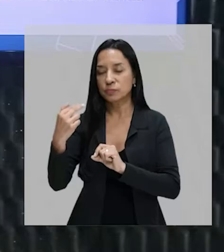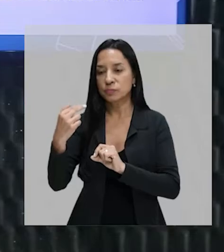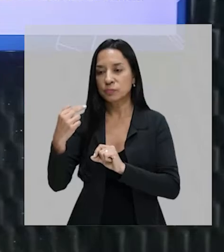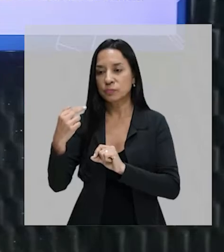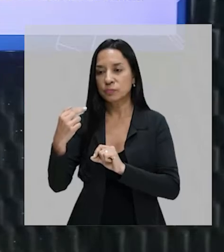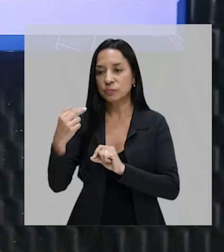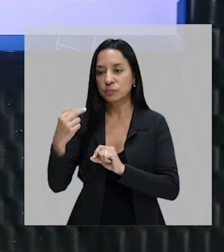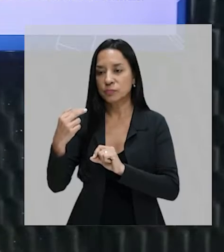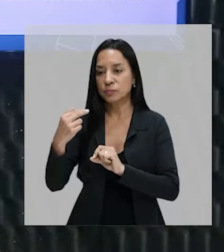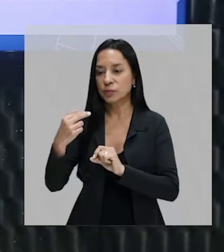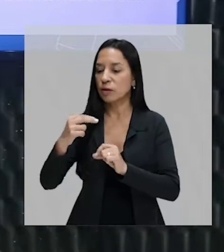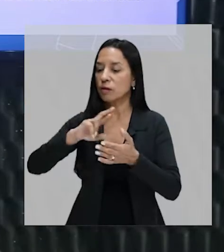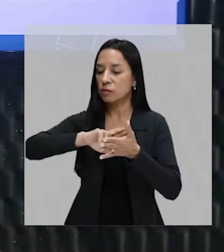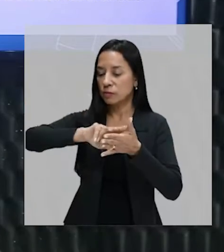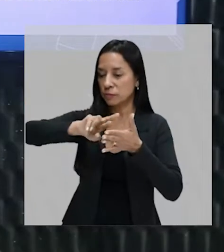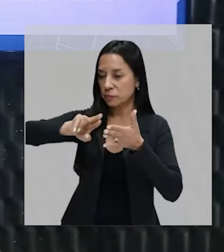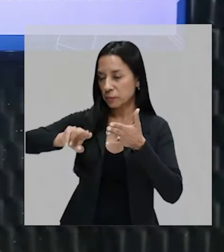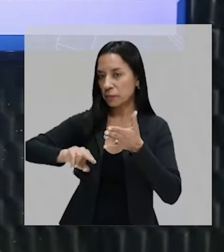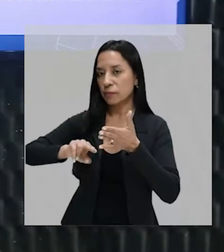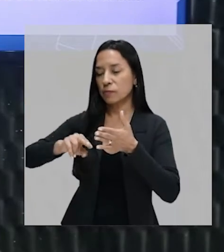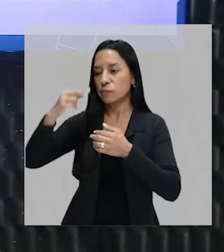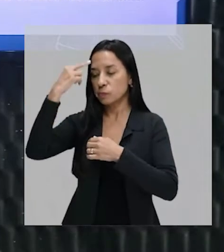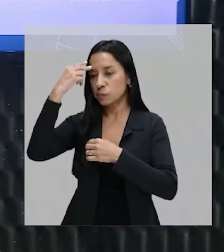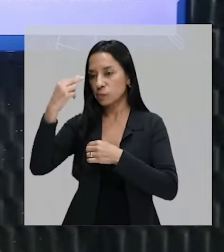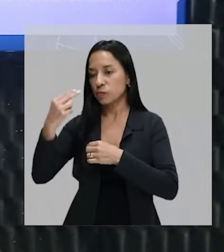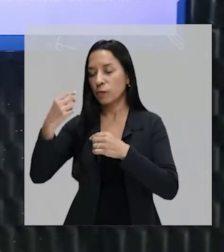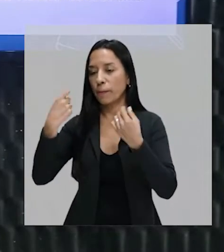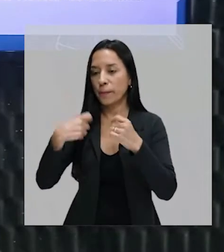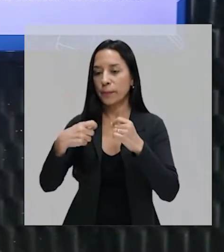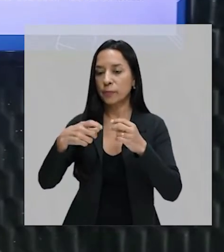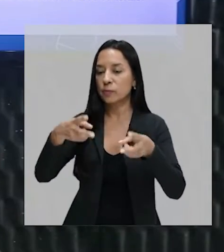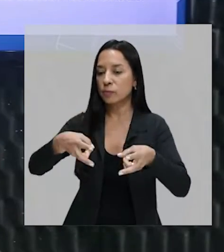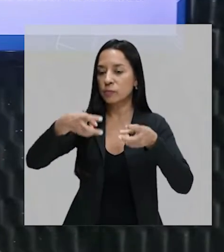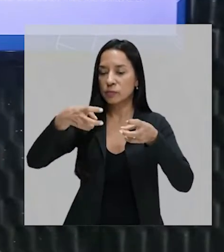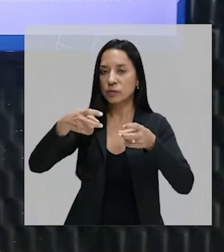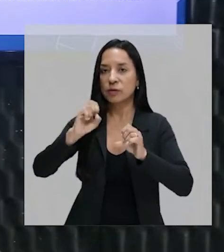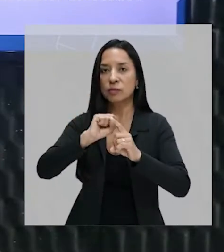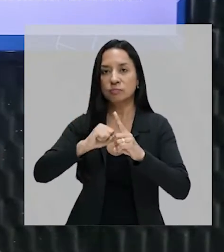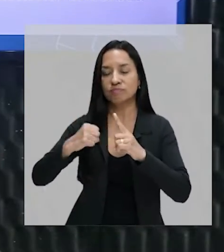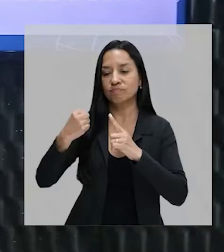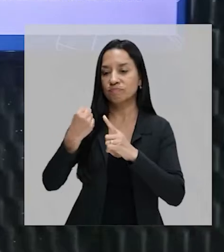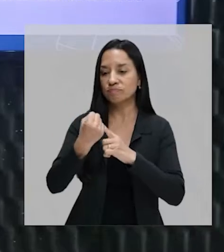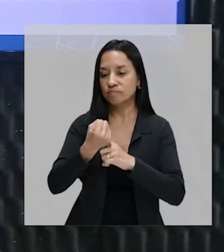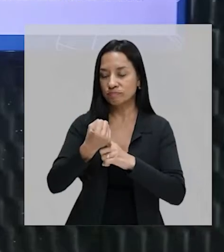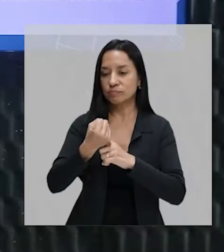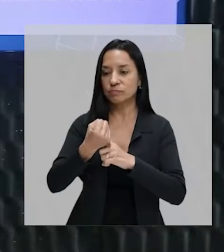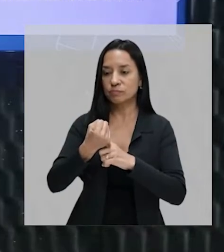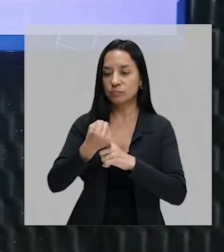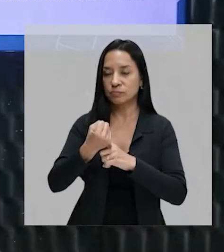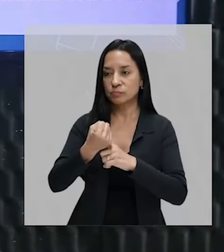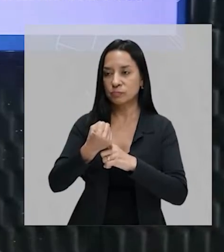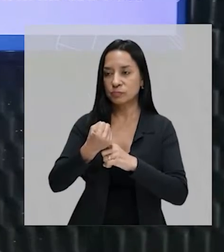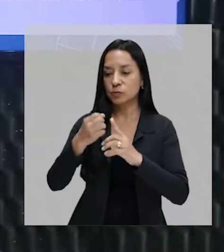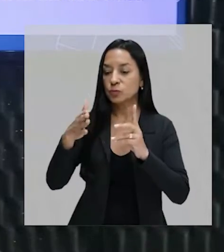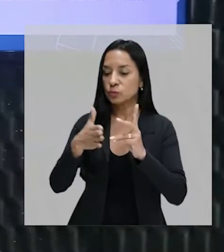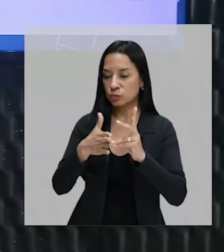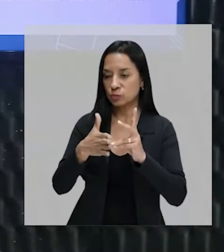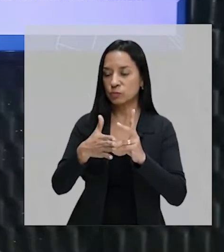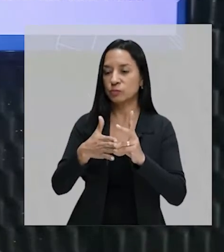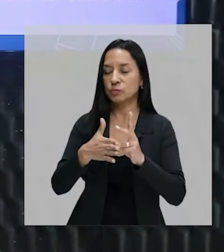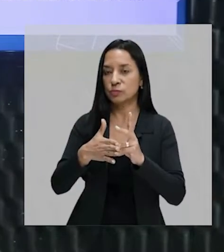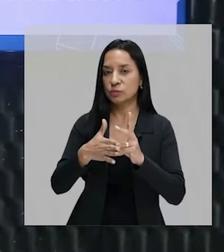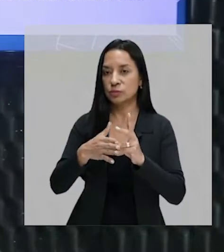é uma diversidade que a histórica é preciso observar que essas sociedades indígenas